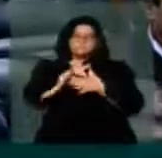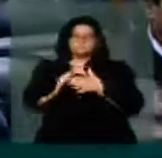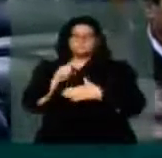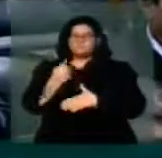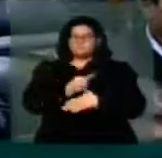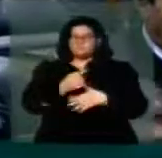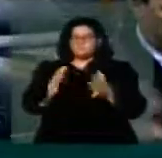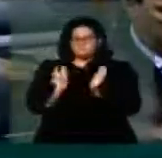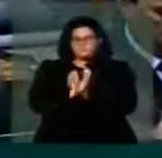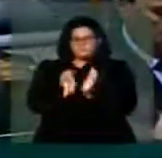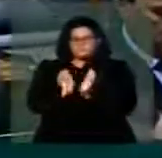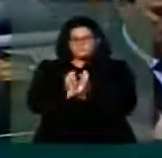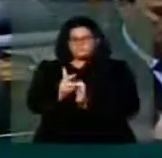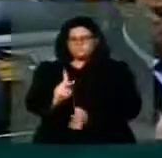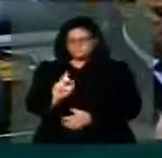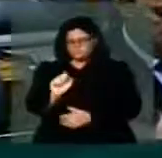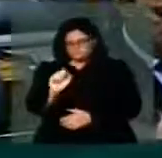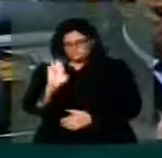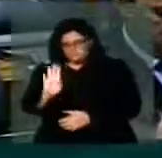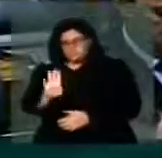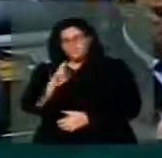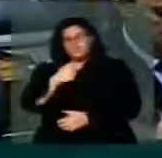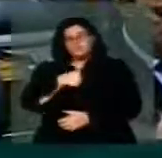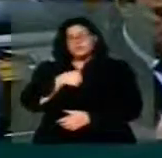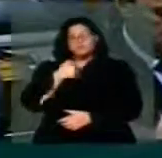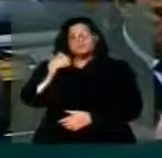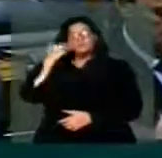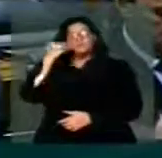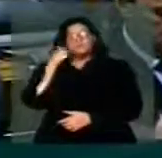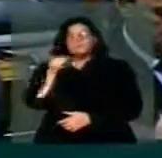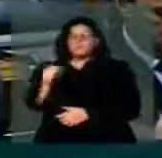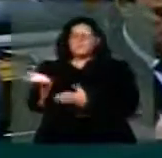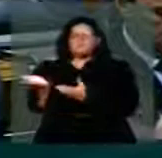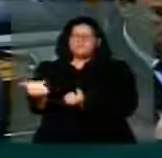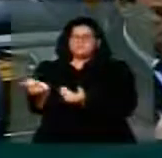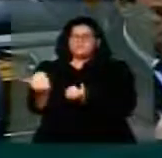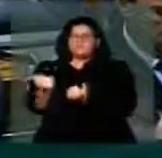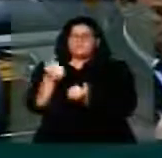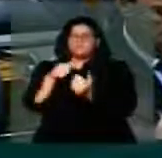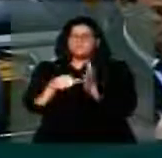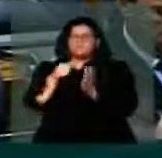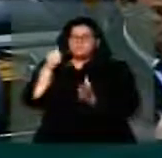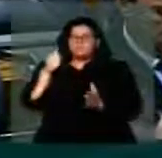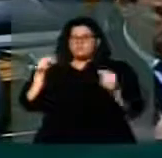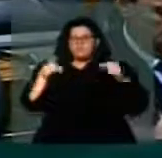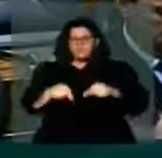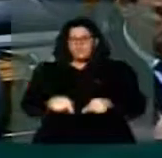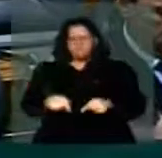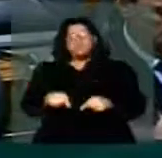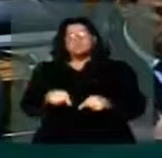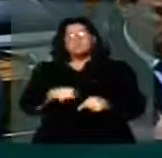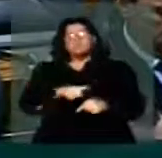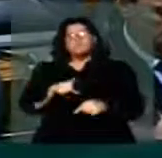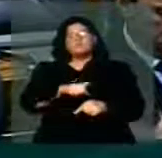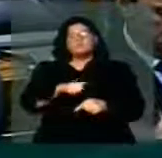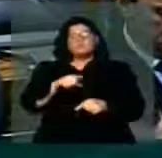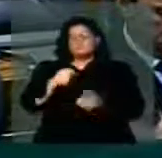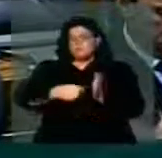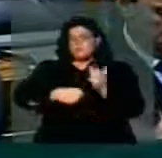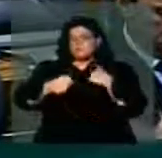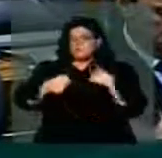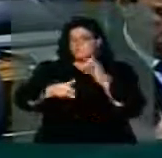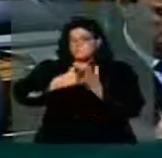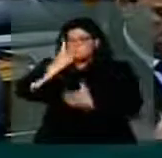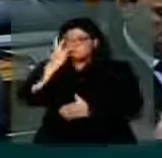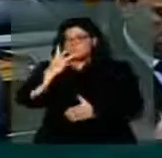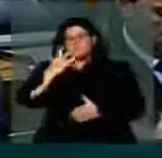nosso partido, do PSB. Dizer que apesar de jovem, estou aqui completando e cumprindo agora meu 3º